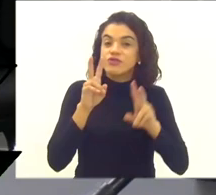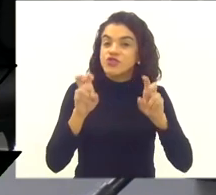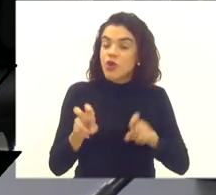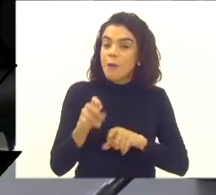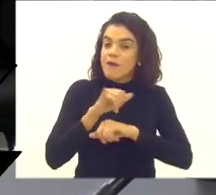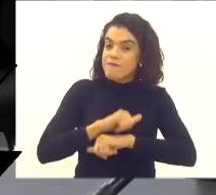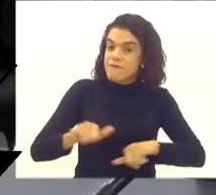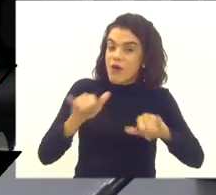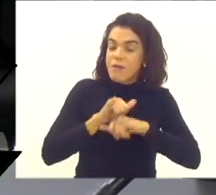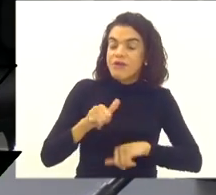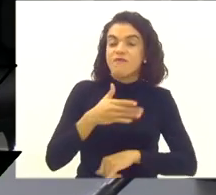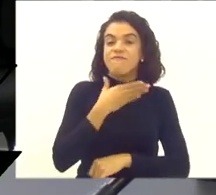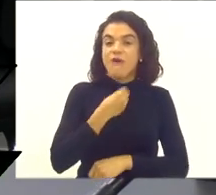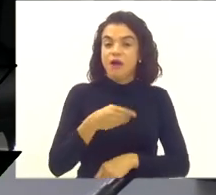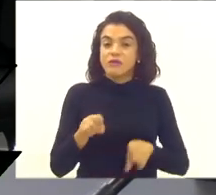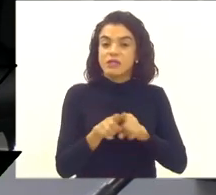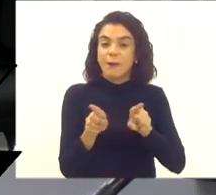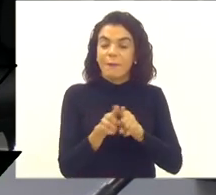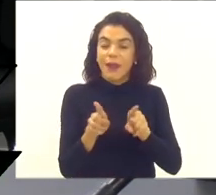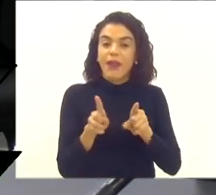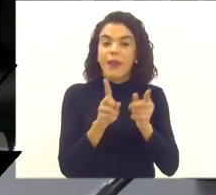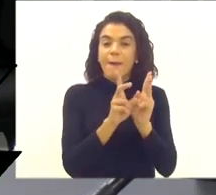mentirosas e manipuladas